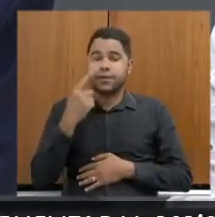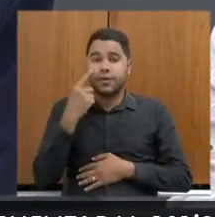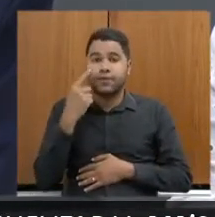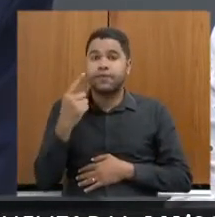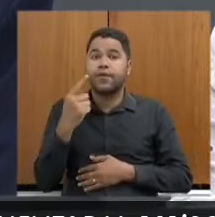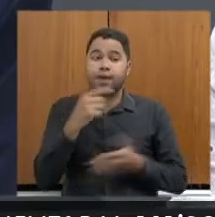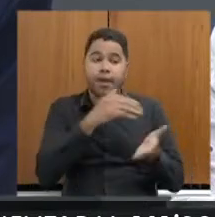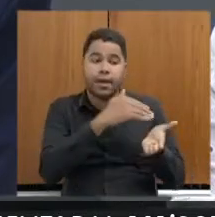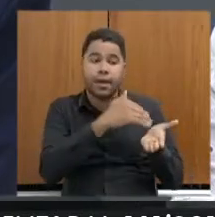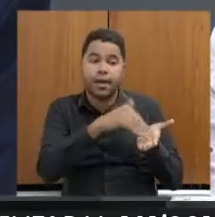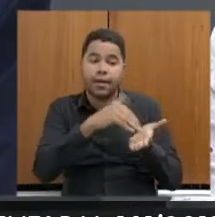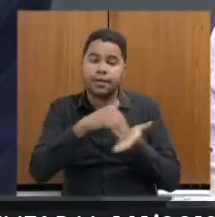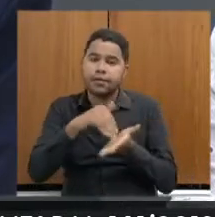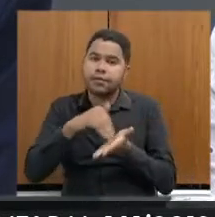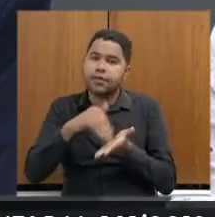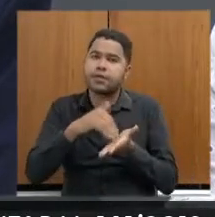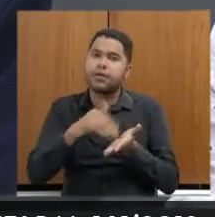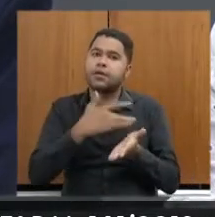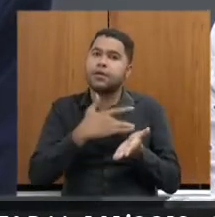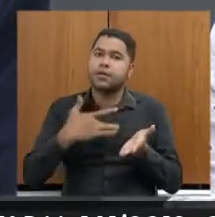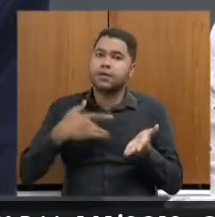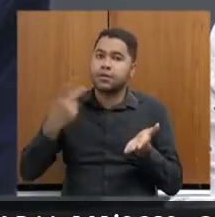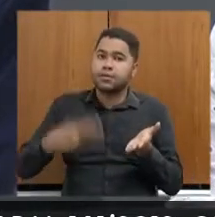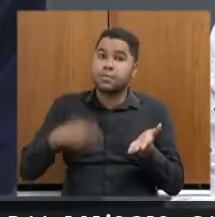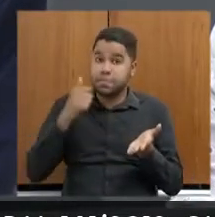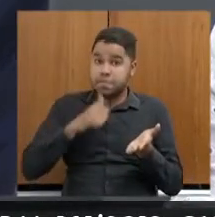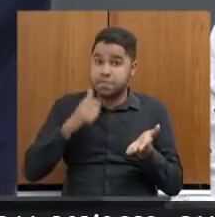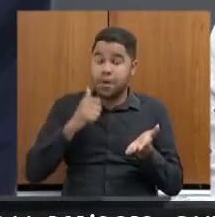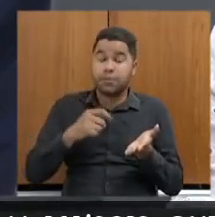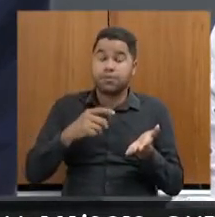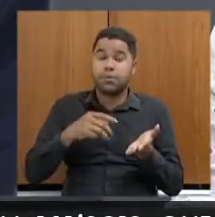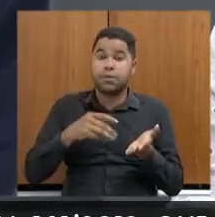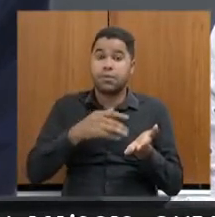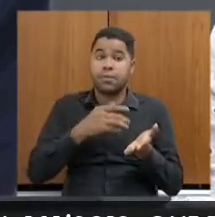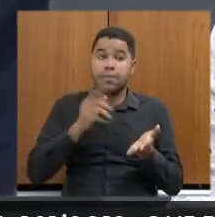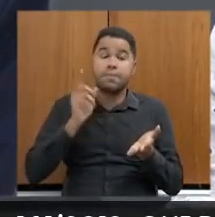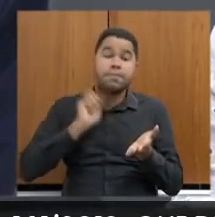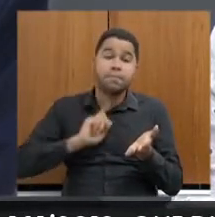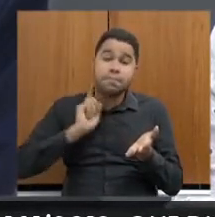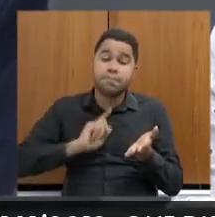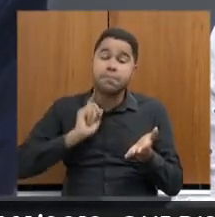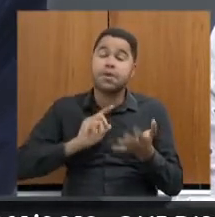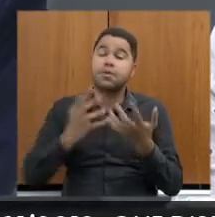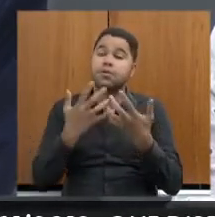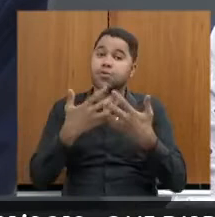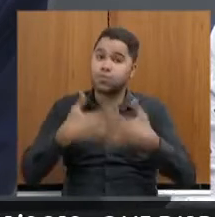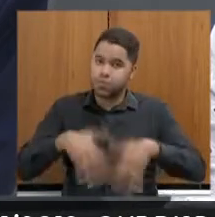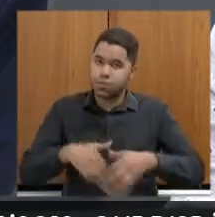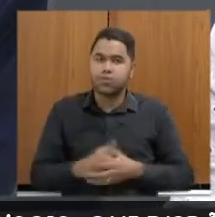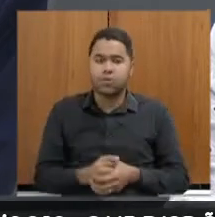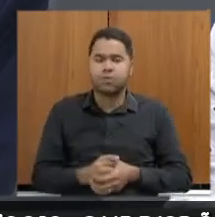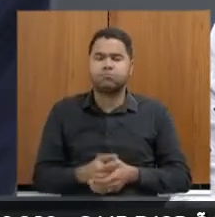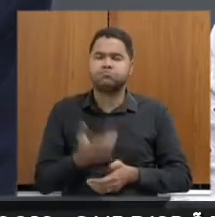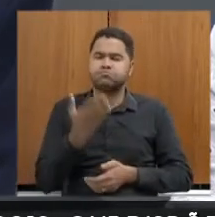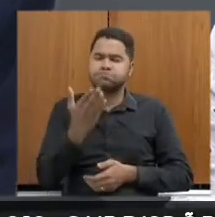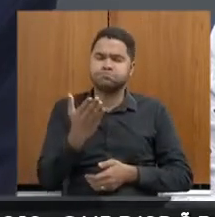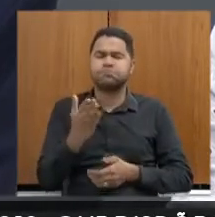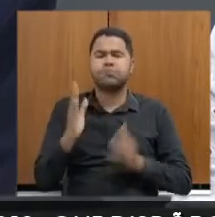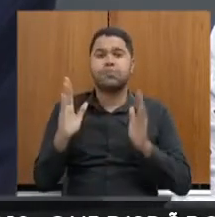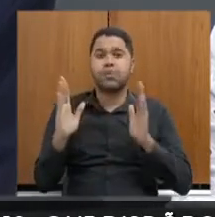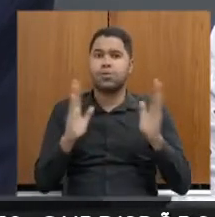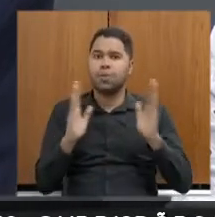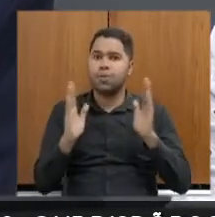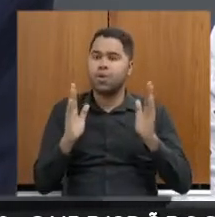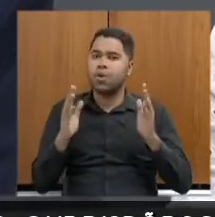a secretaria de saúde em Minas funciona e funciona bem possa receber se que assumiu no momento de muita